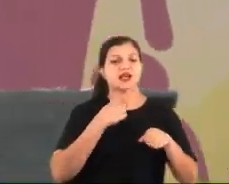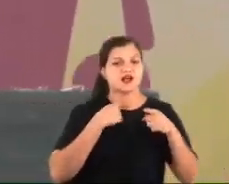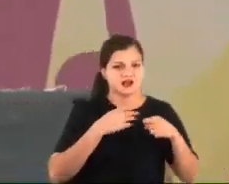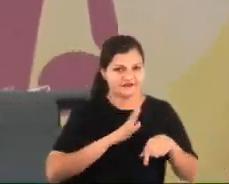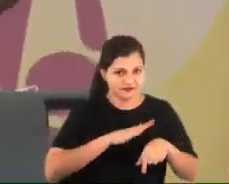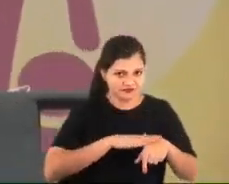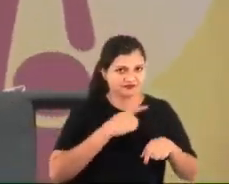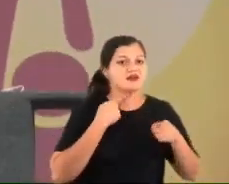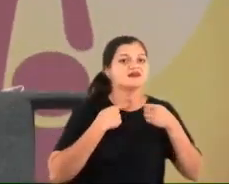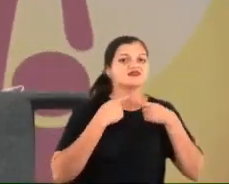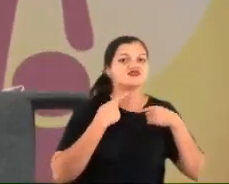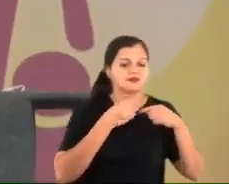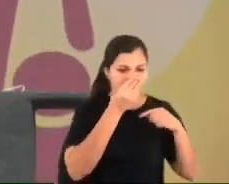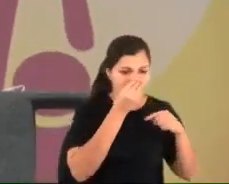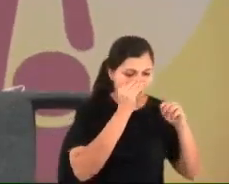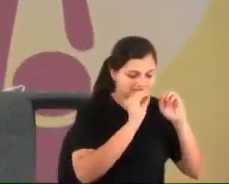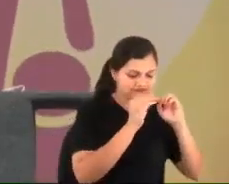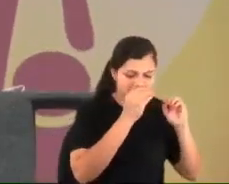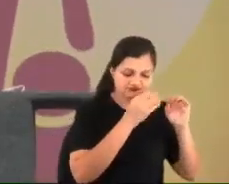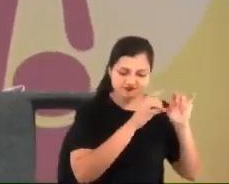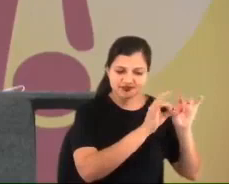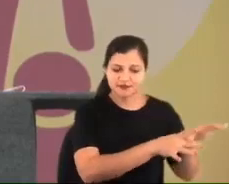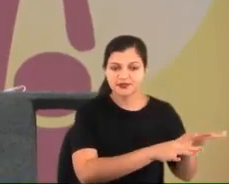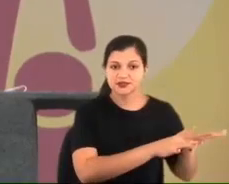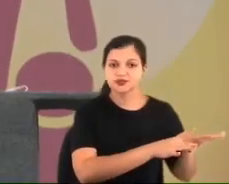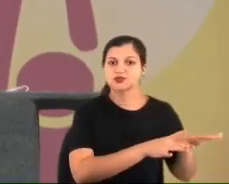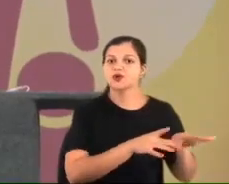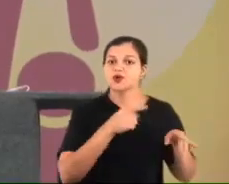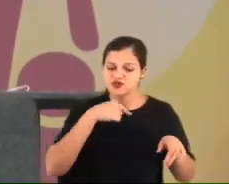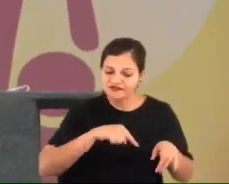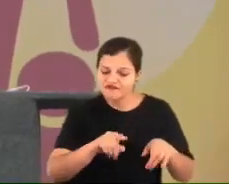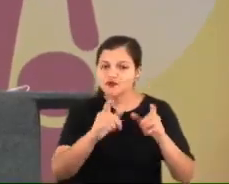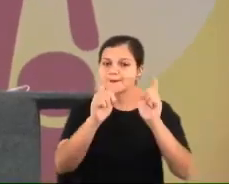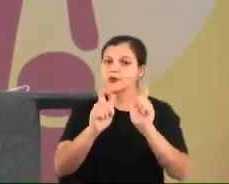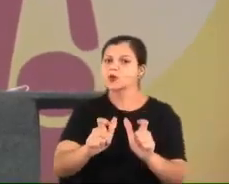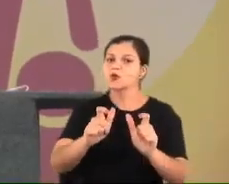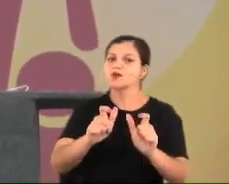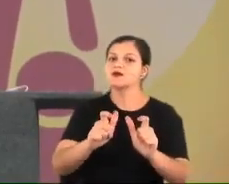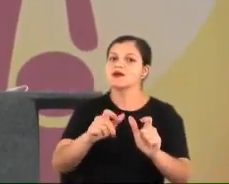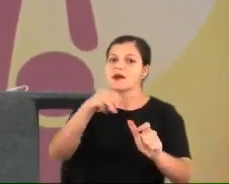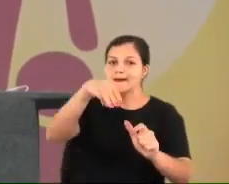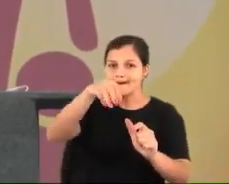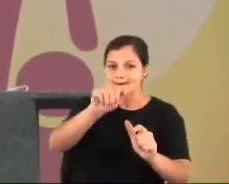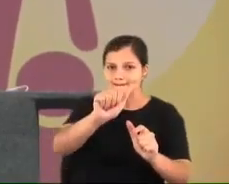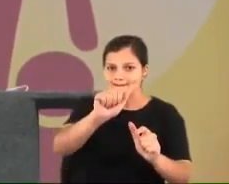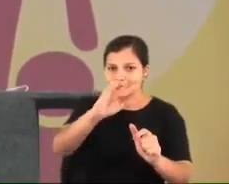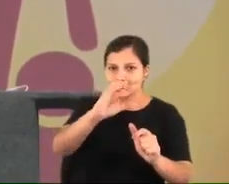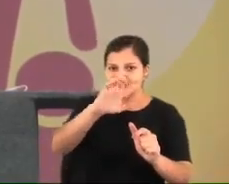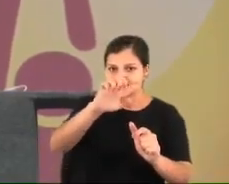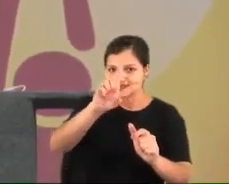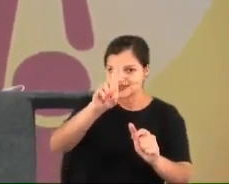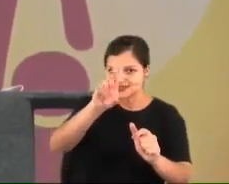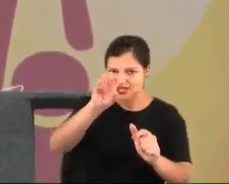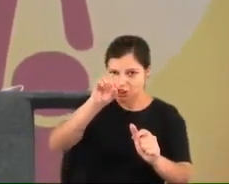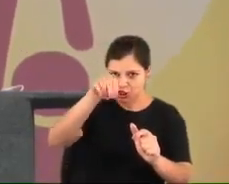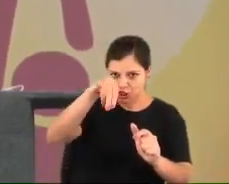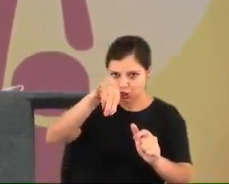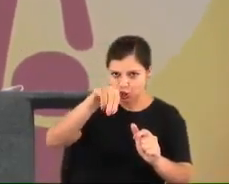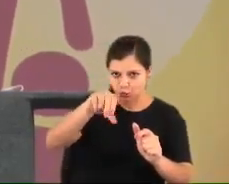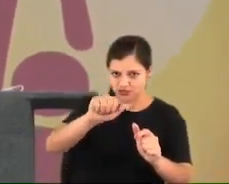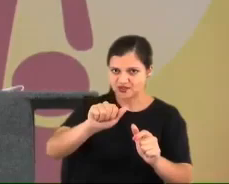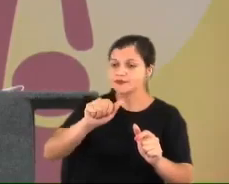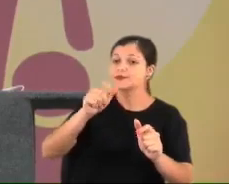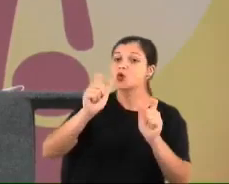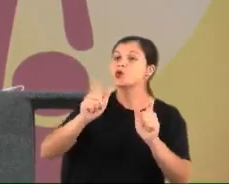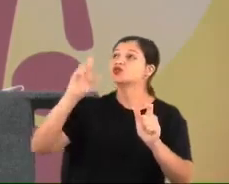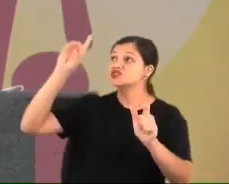de lado e foi para Macedônia, onde Deus havia mandado ele ir. E assim também somos nós, né? Nós